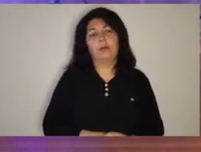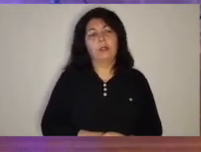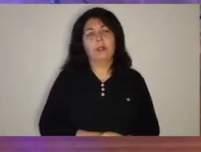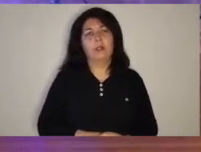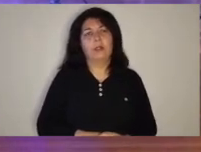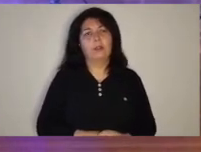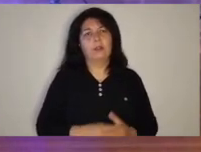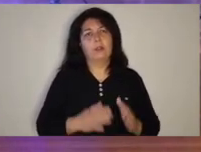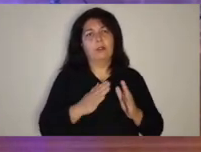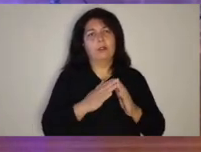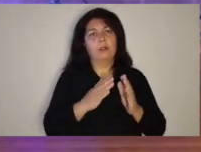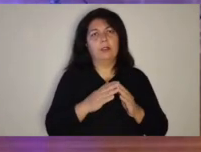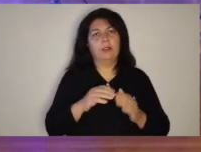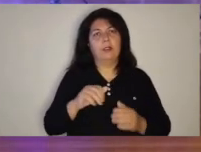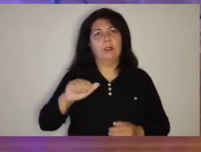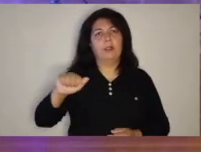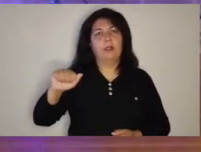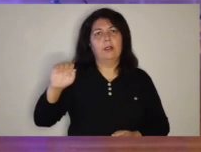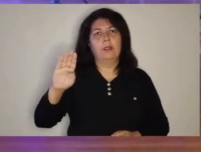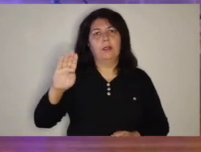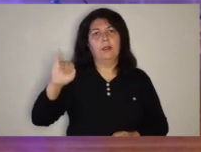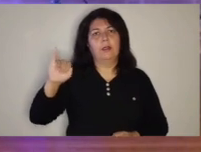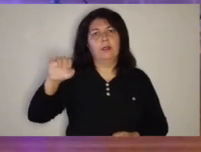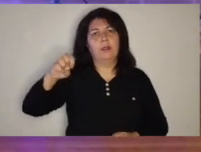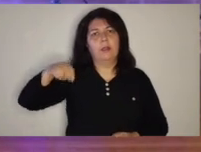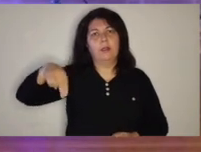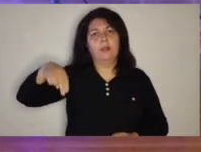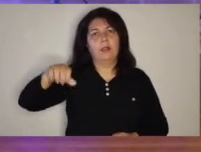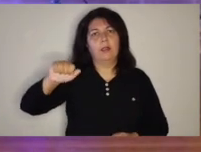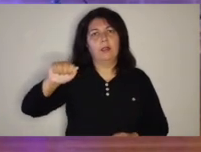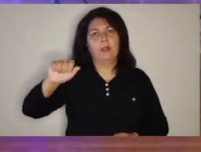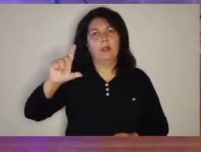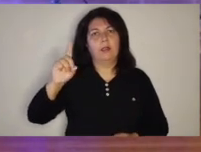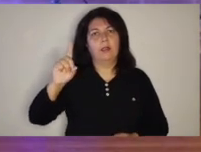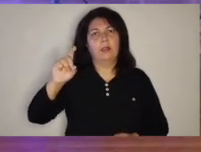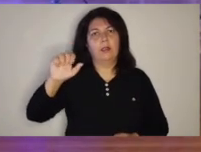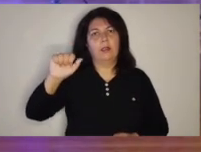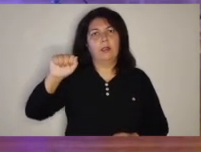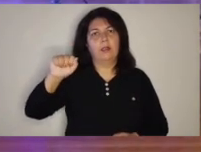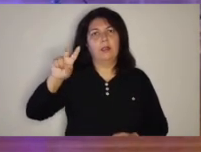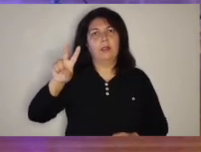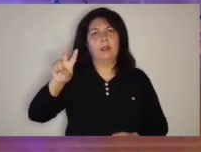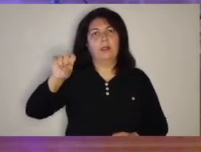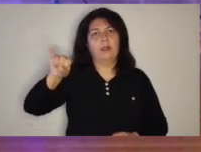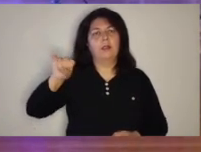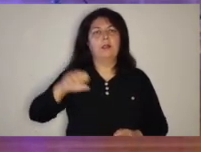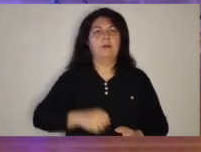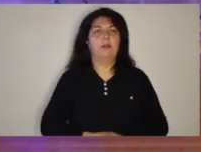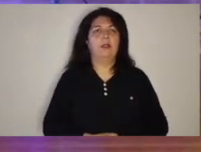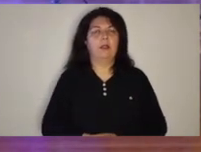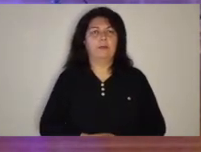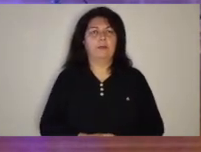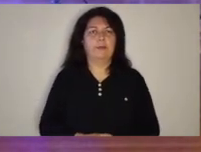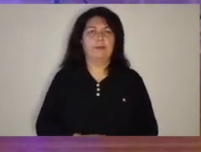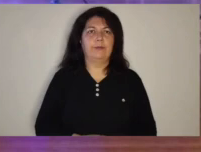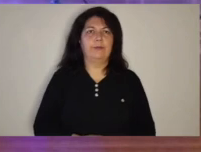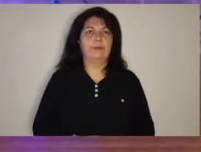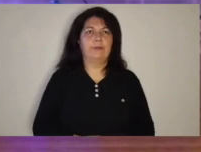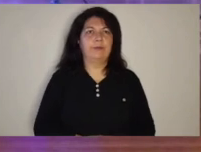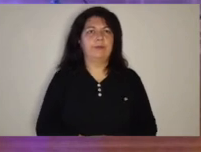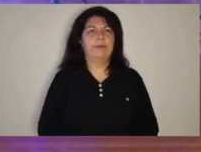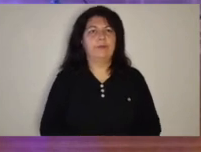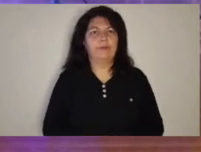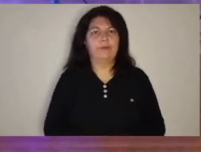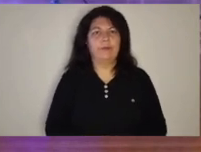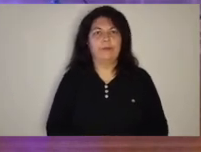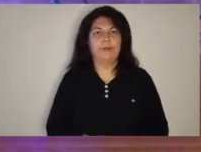meus irmãos? Ficou na casa de Abinadab. Quem era Abinadab, irmãos? E aí a gente começa a palavra, tá bom? Isso